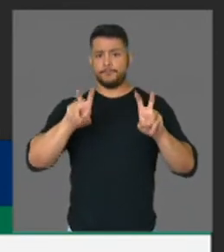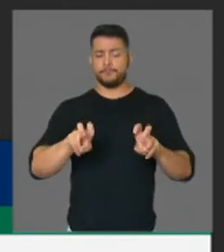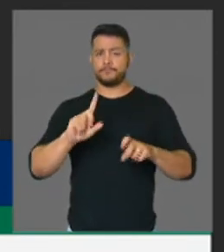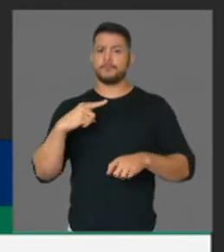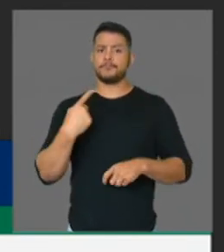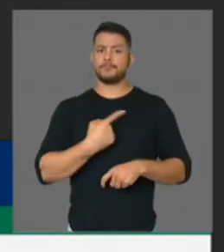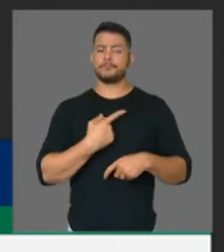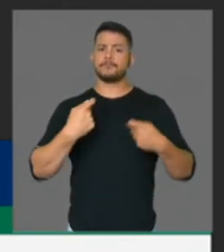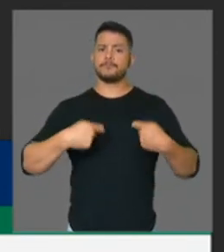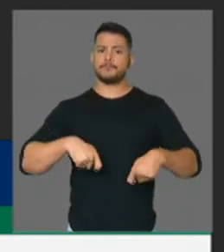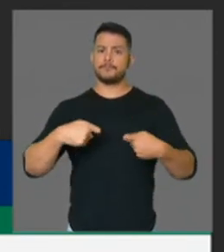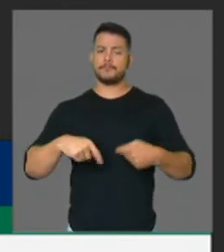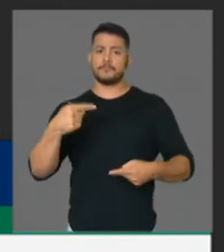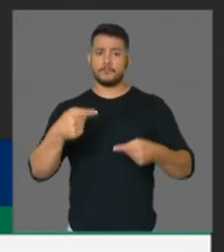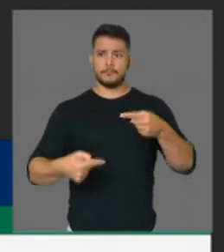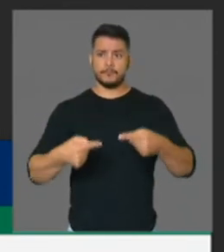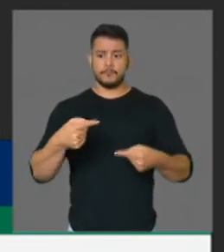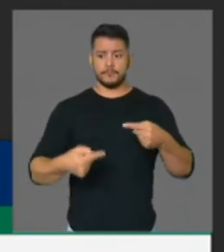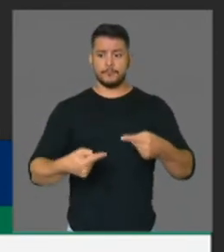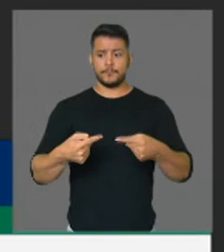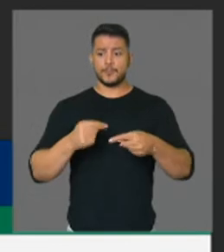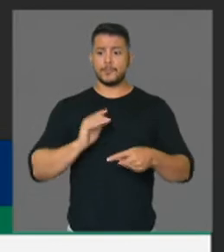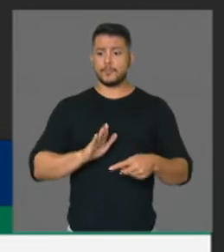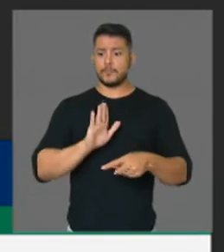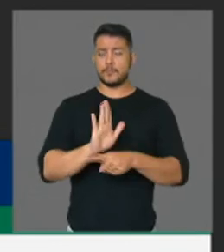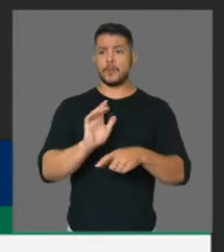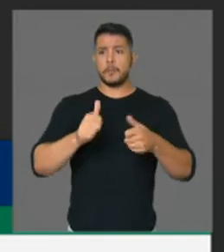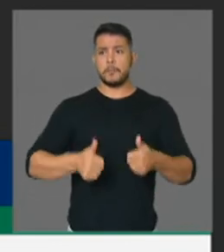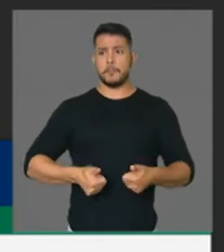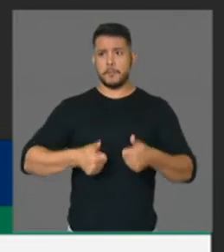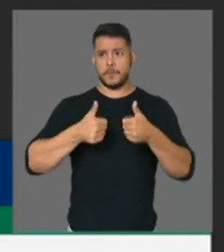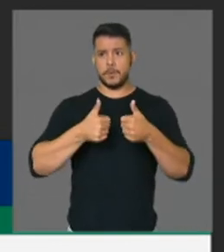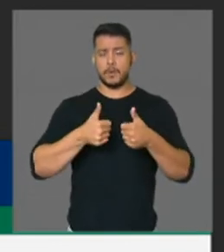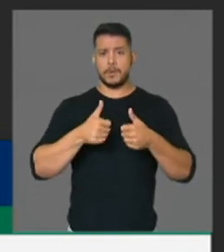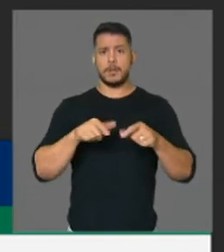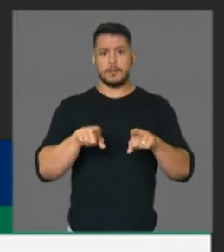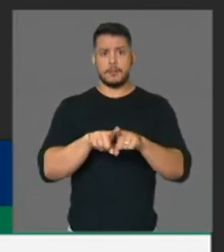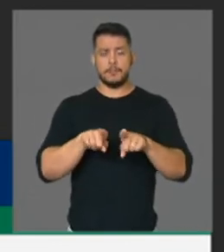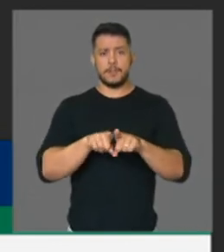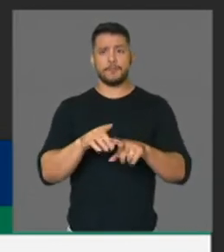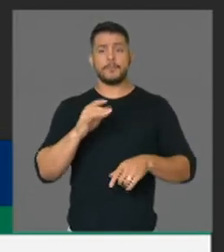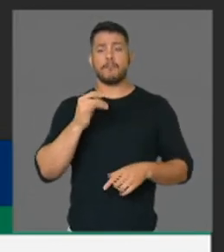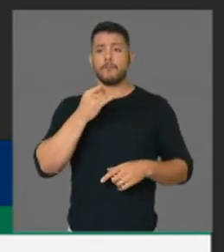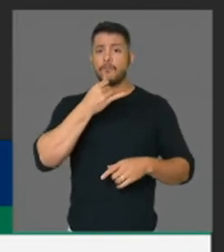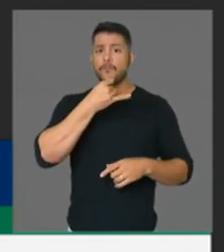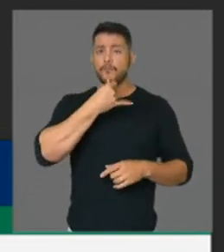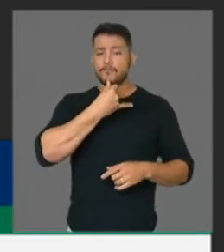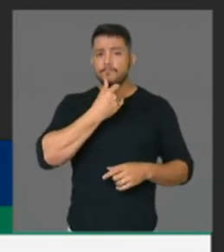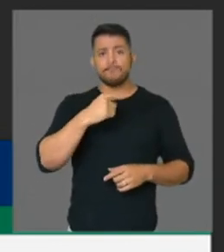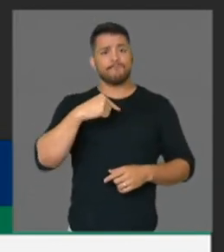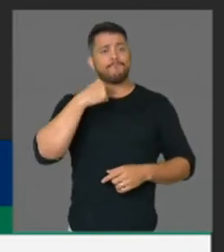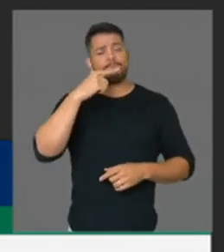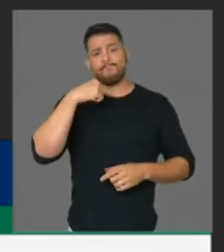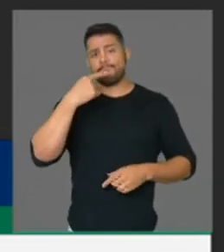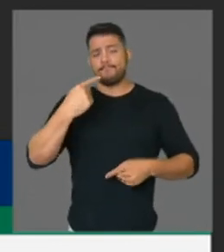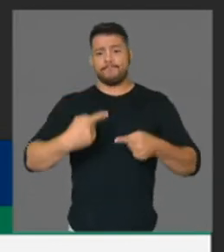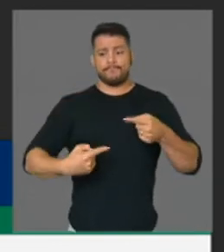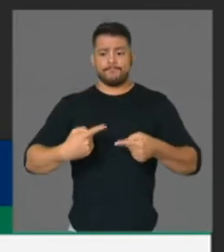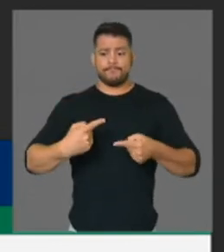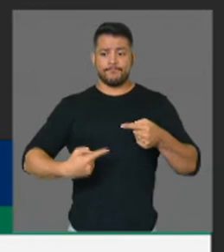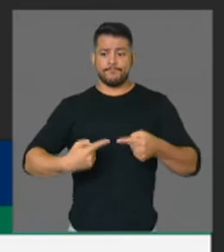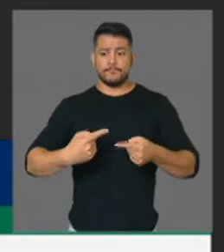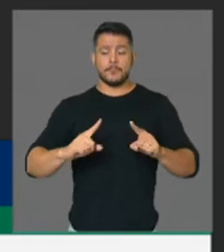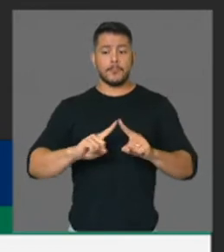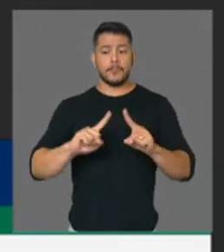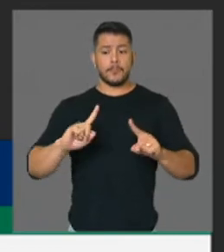nesse parlamento para melhorarmos os índices de impunidade no Brasil. Lamentavelmente, isso não tem sido debatido, mas nós temos